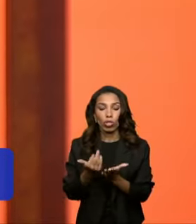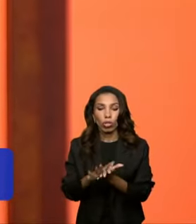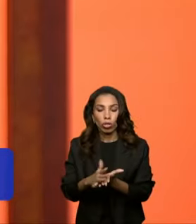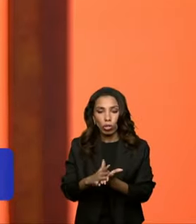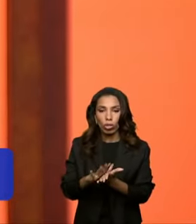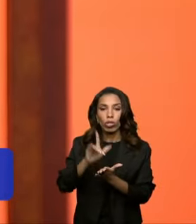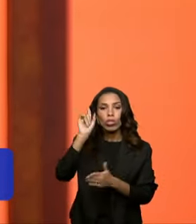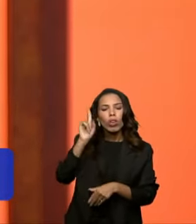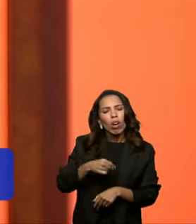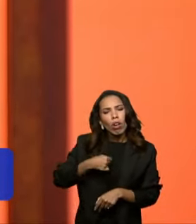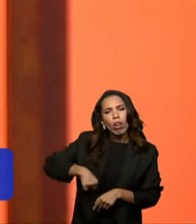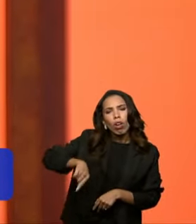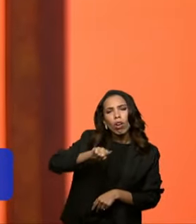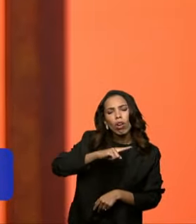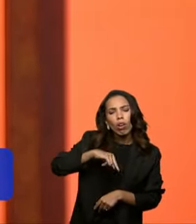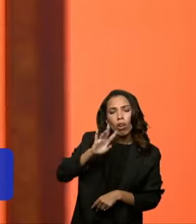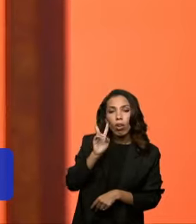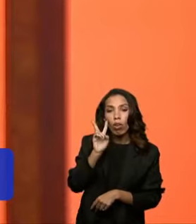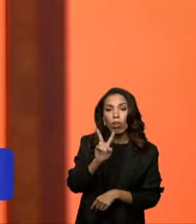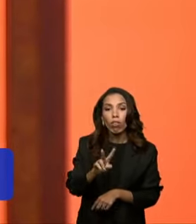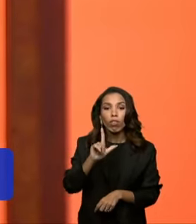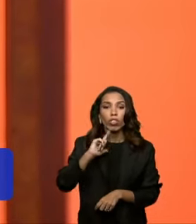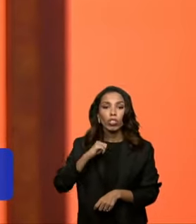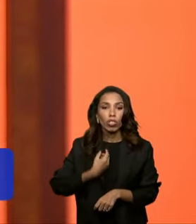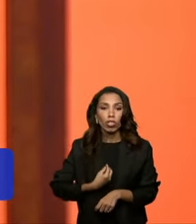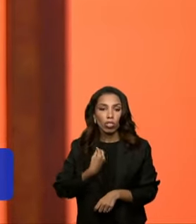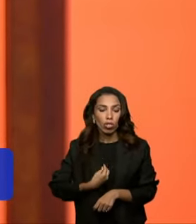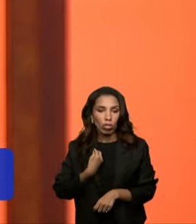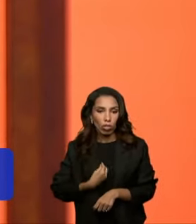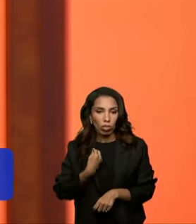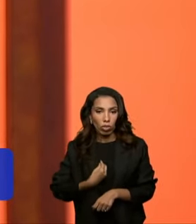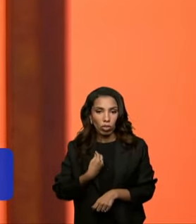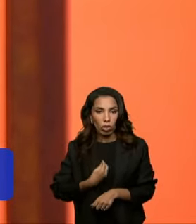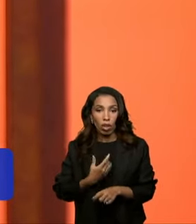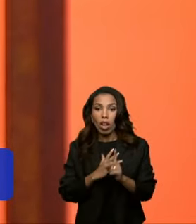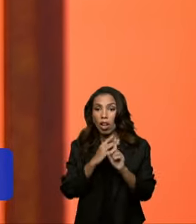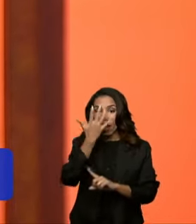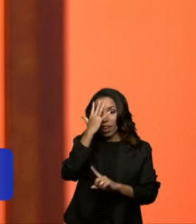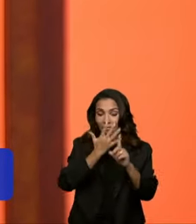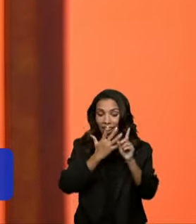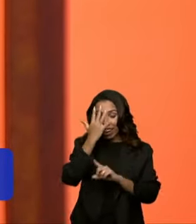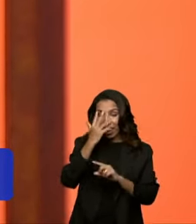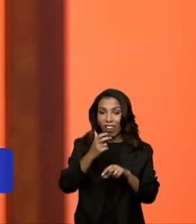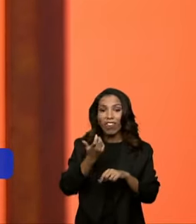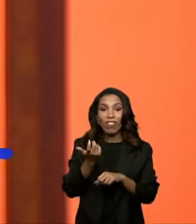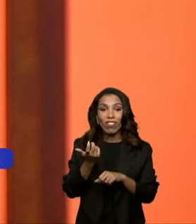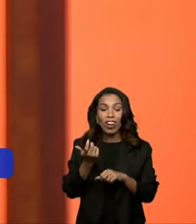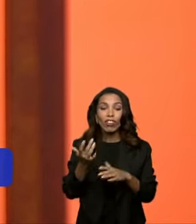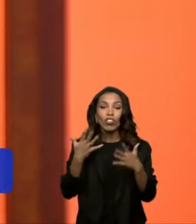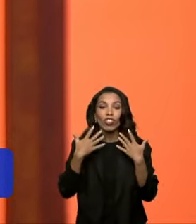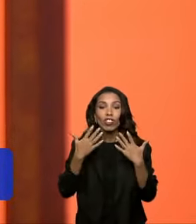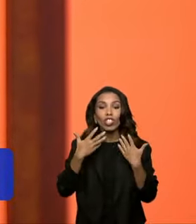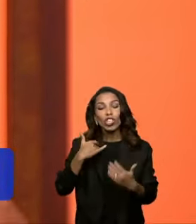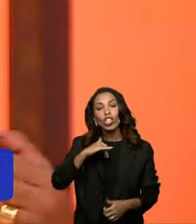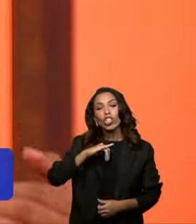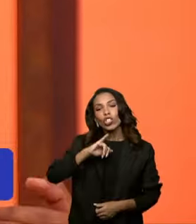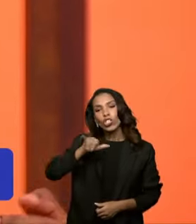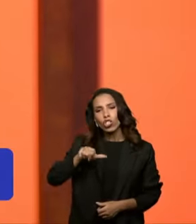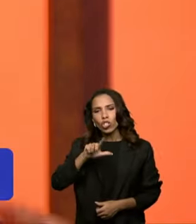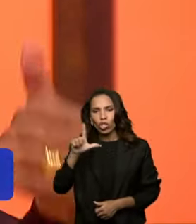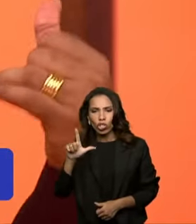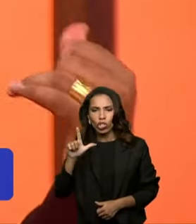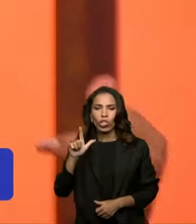quando eu vi isso, a gente criou um intercâmbio e criou um evento chamado Carnaval de Verão, que a gente faz em julho e agosto lá, onde a gente